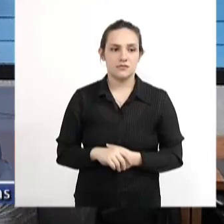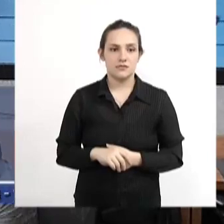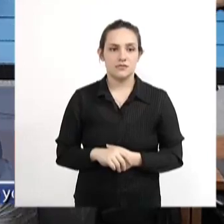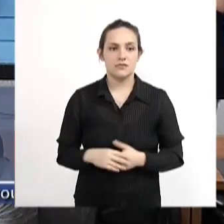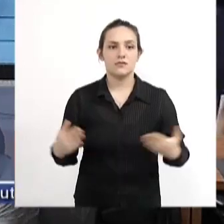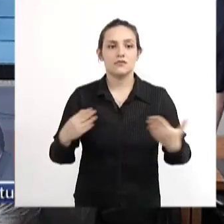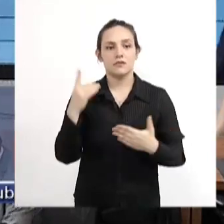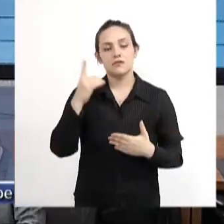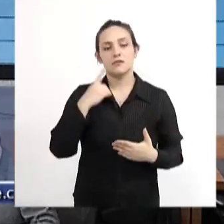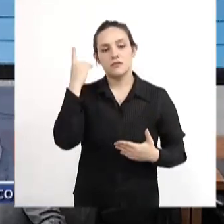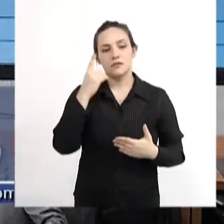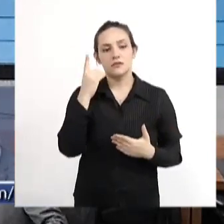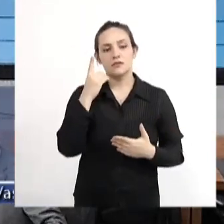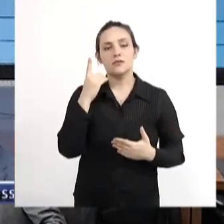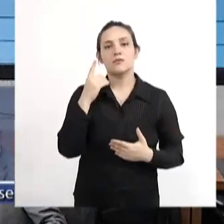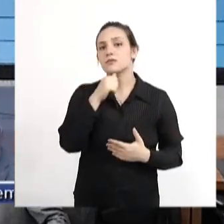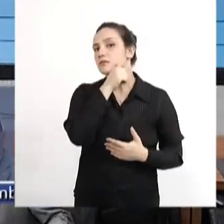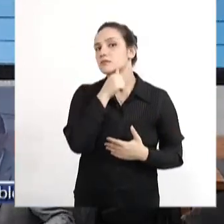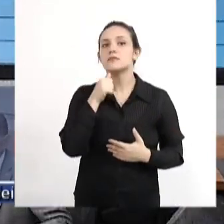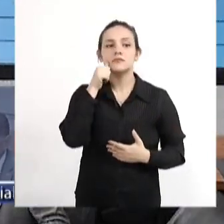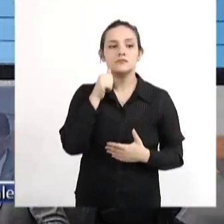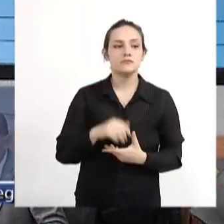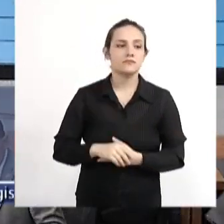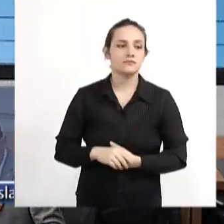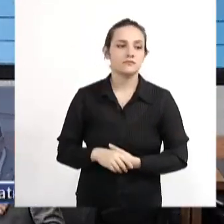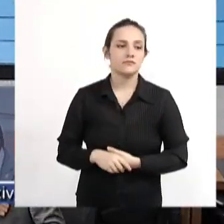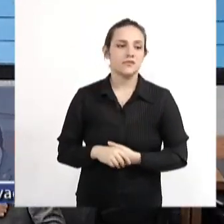A palavra, o ilustre deputado Antônio Vaz.